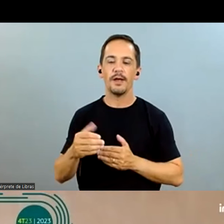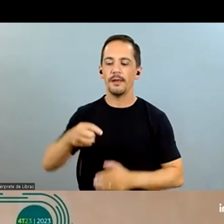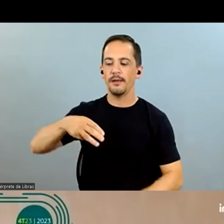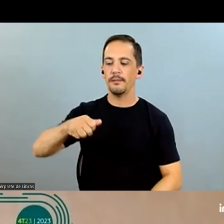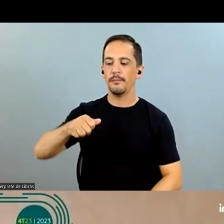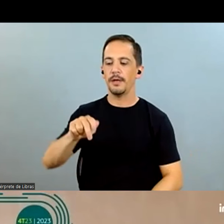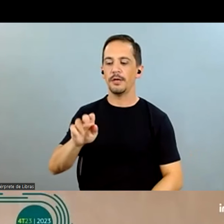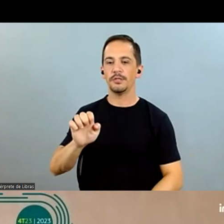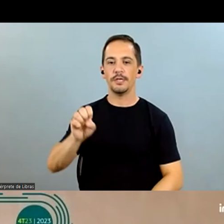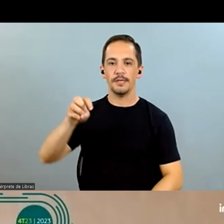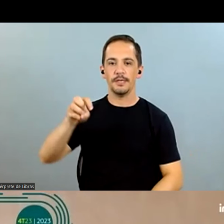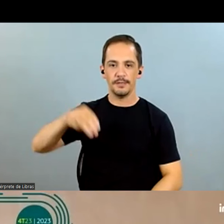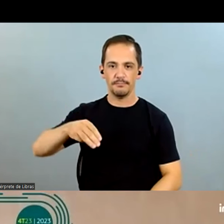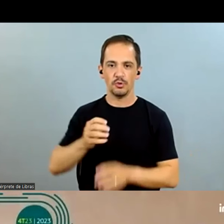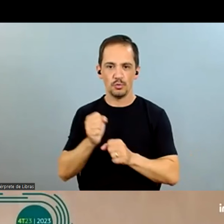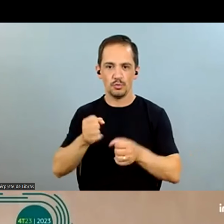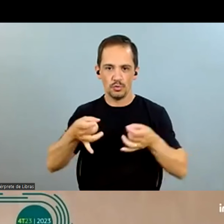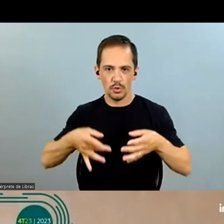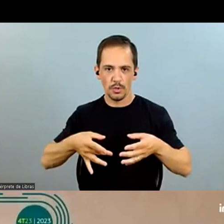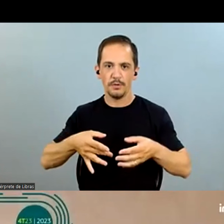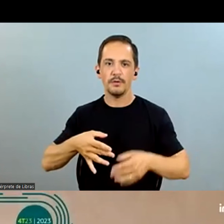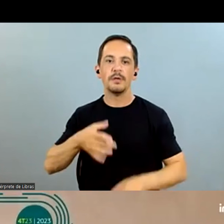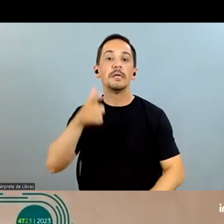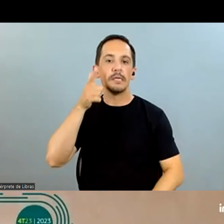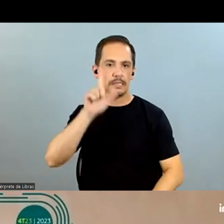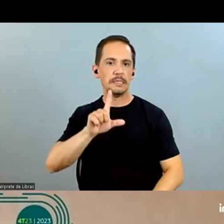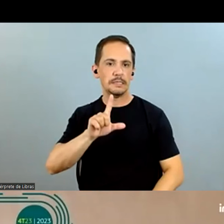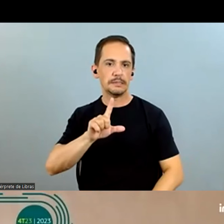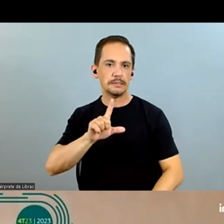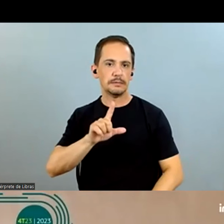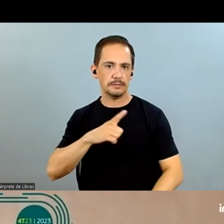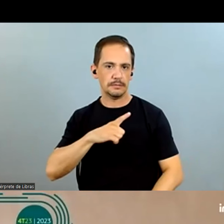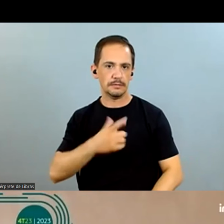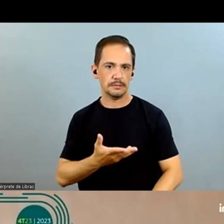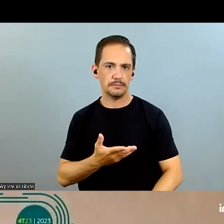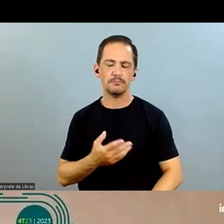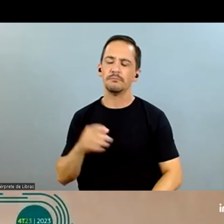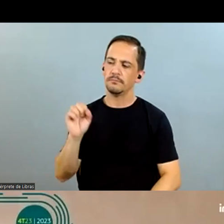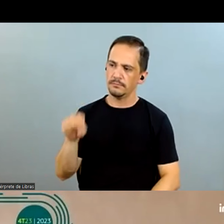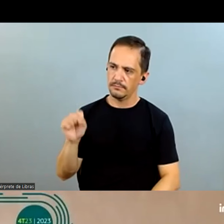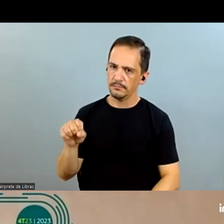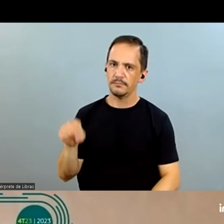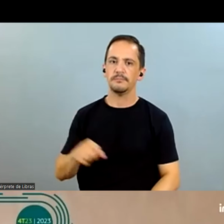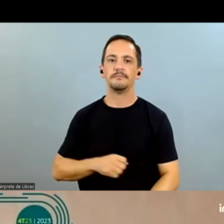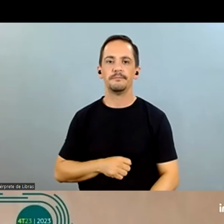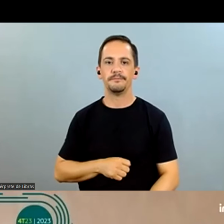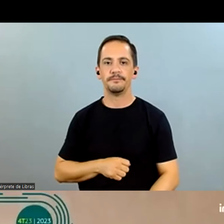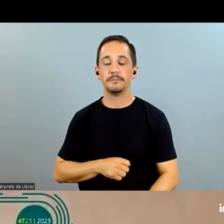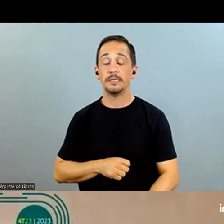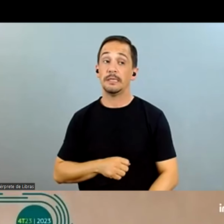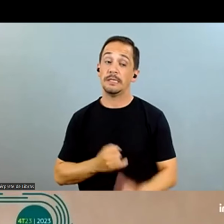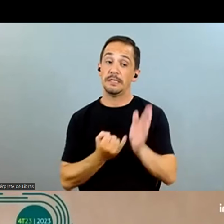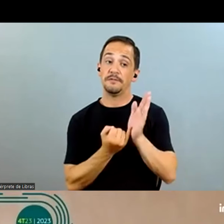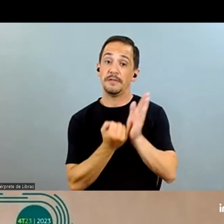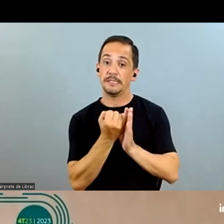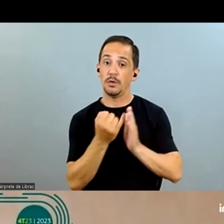sentido interpretação faz sentido faz sentido eu não sei se nós vamos conseguir manter os custos abaixo da inflação mas